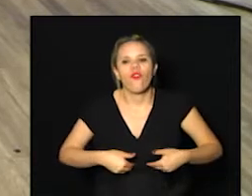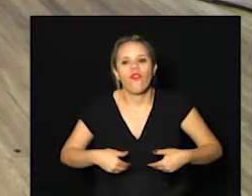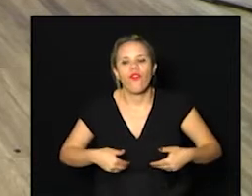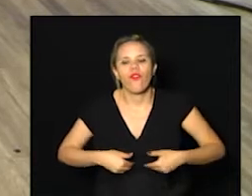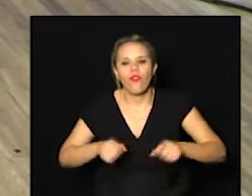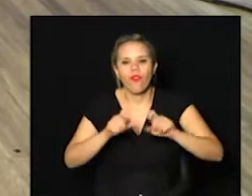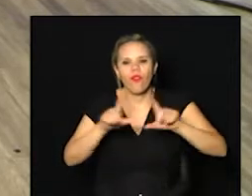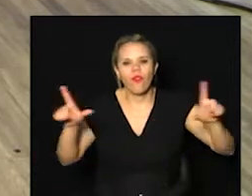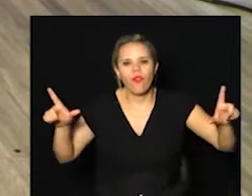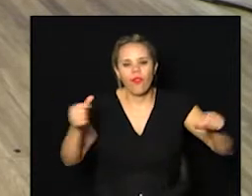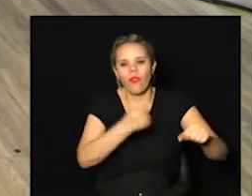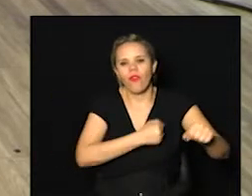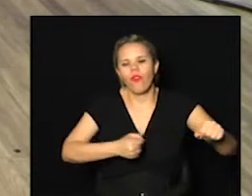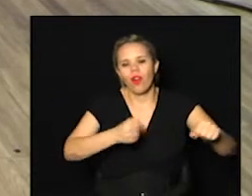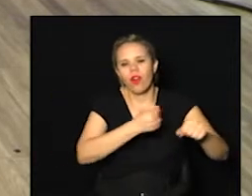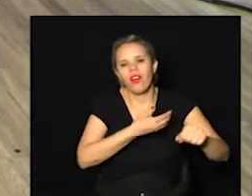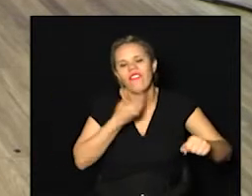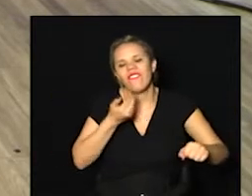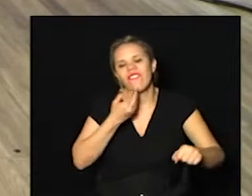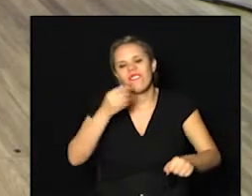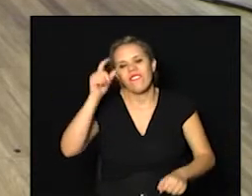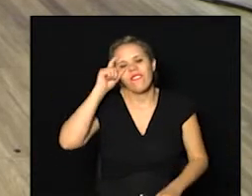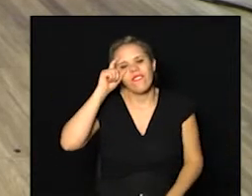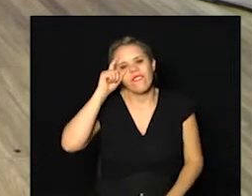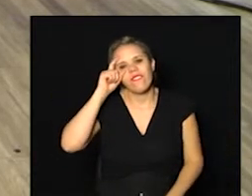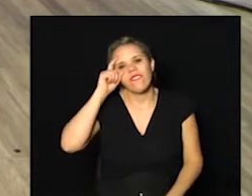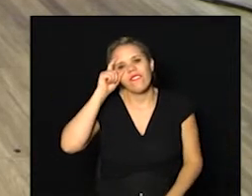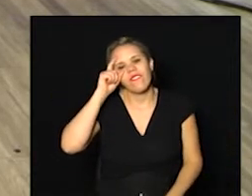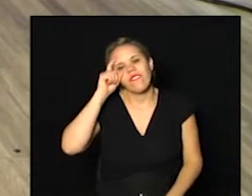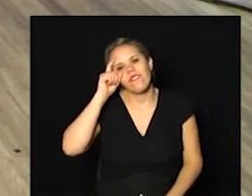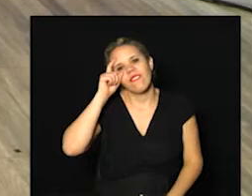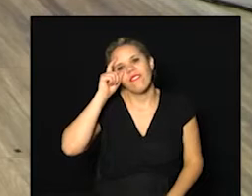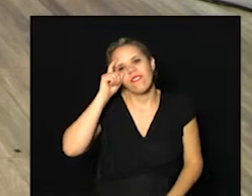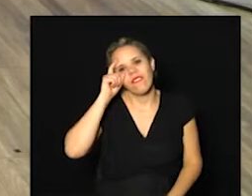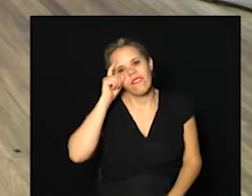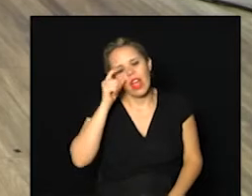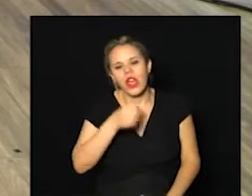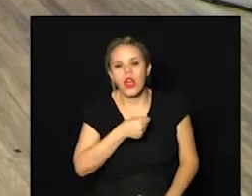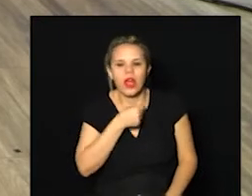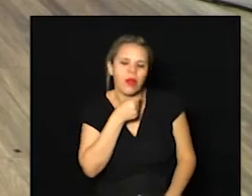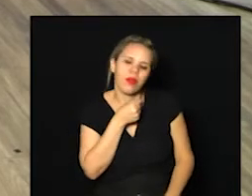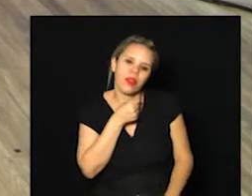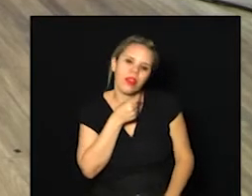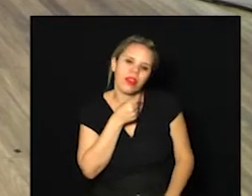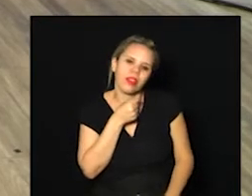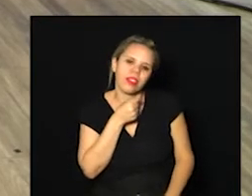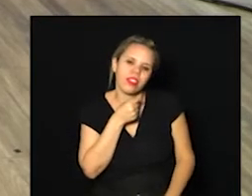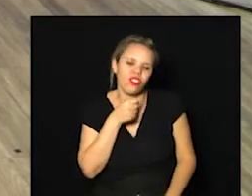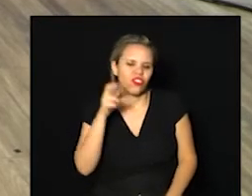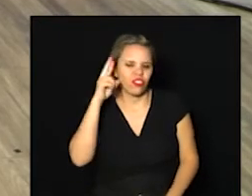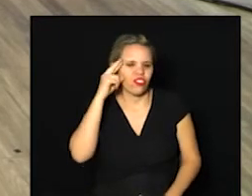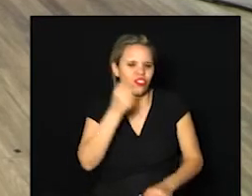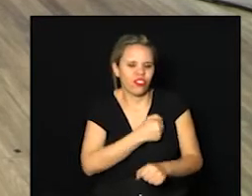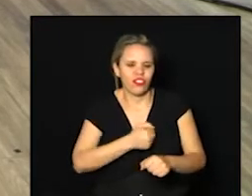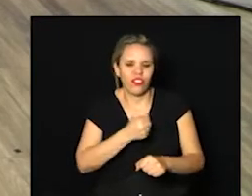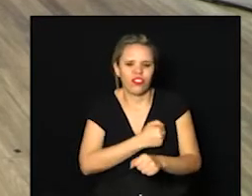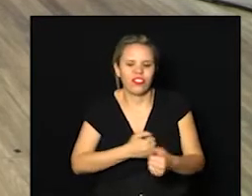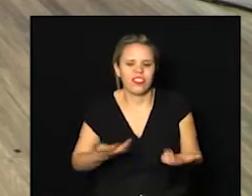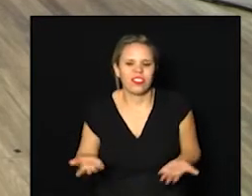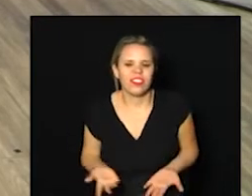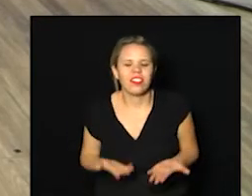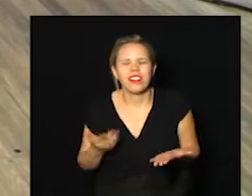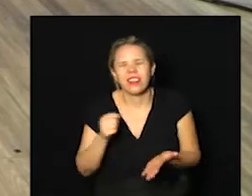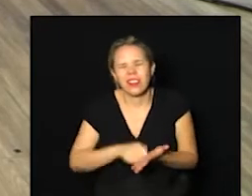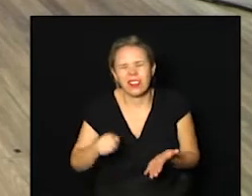tela, o Cozinha Fácil com o Michel Amorim. Então vou acionar o nosso jornalista /chefe. E qual que é a receita do